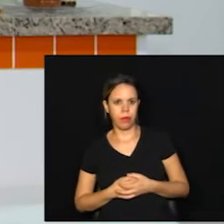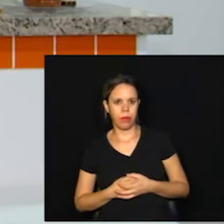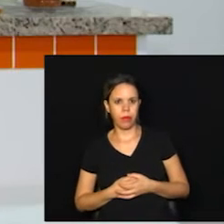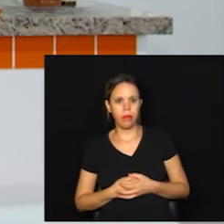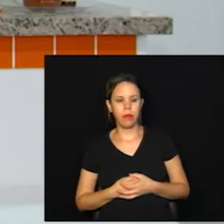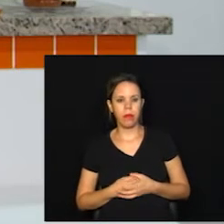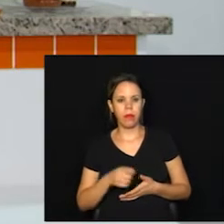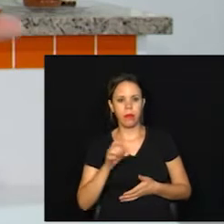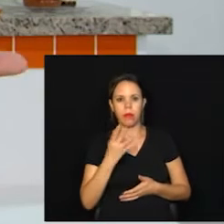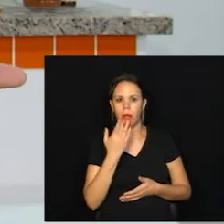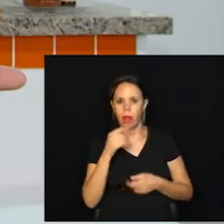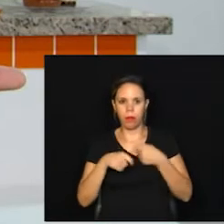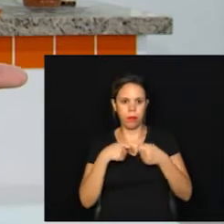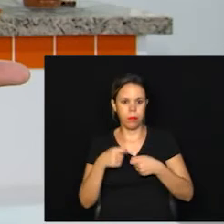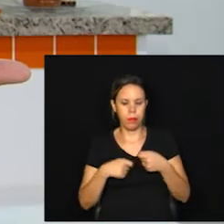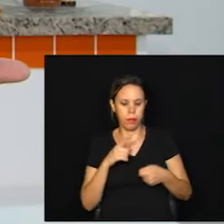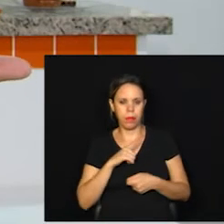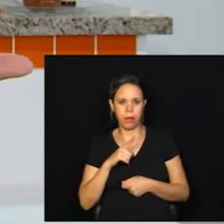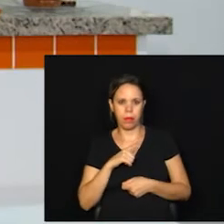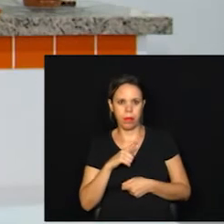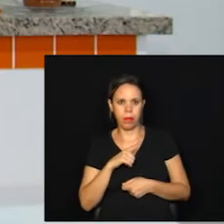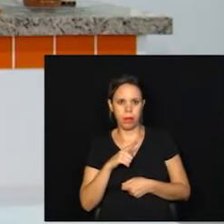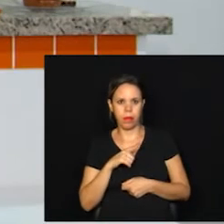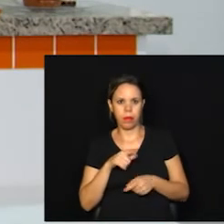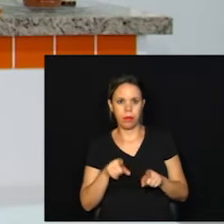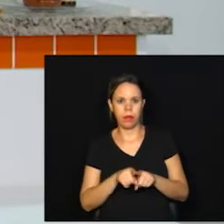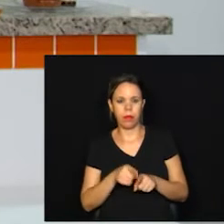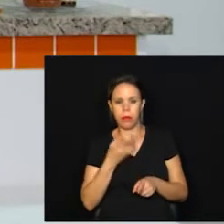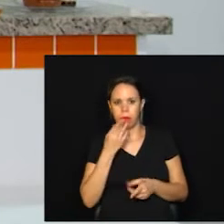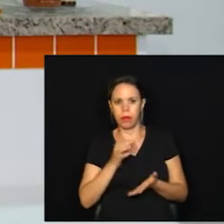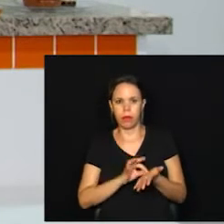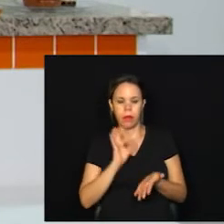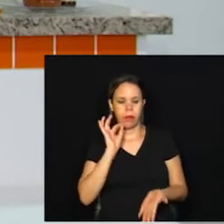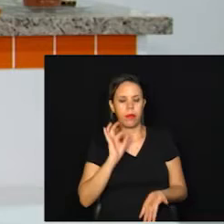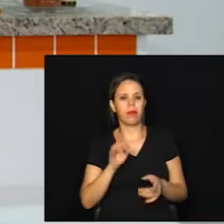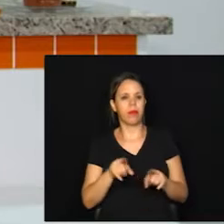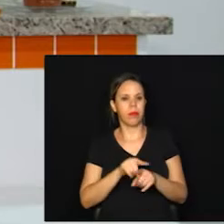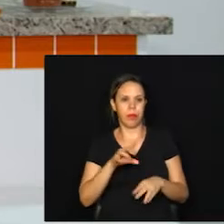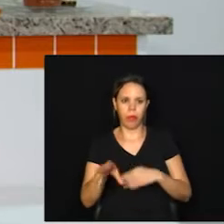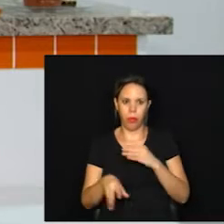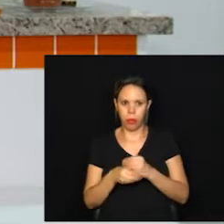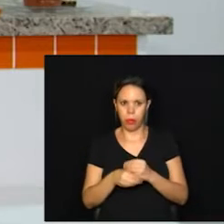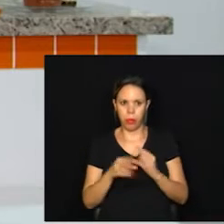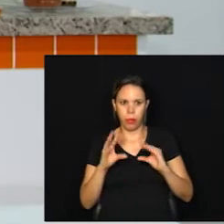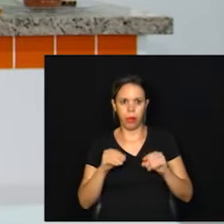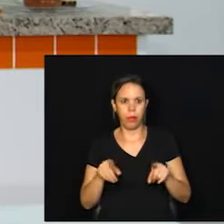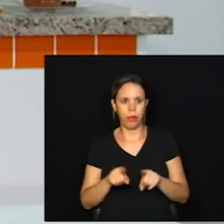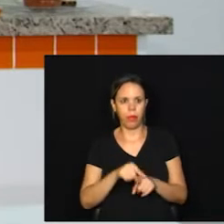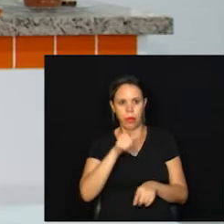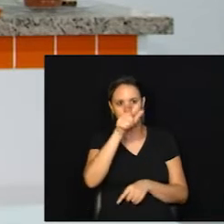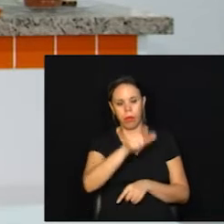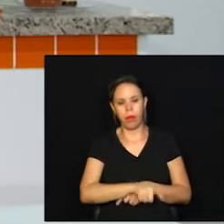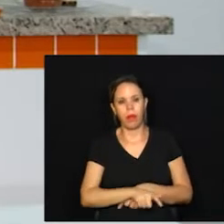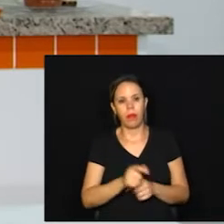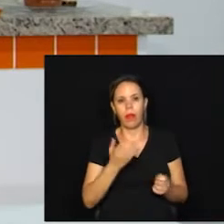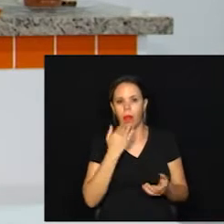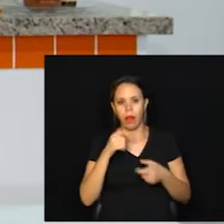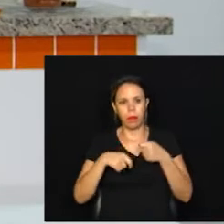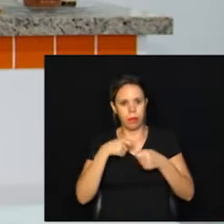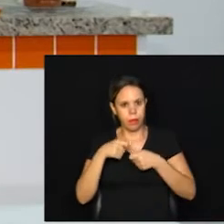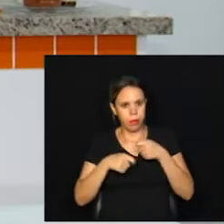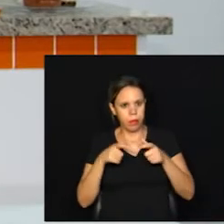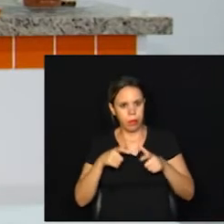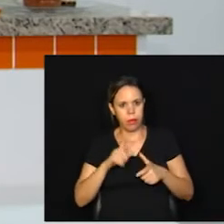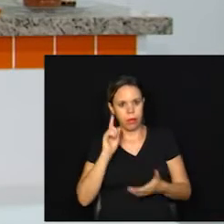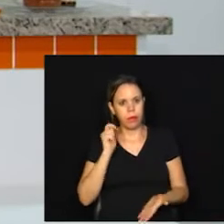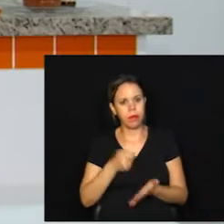isso é só do almoço, mas nós temos mais o café da manhã e mais o jantar para complementar. Então, a pessoa que se alimenta no Bom Prato,